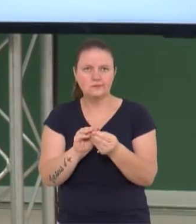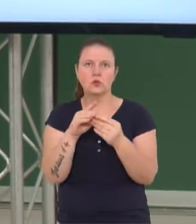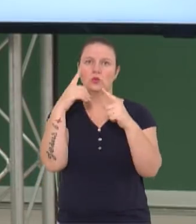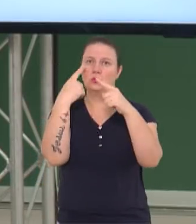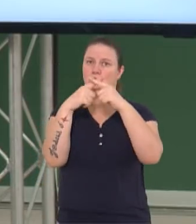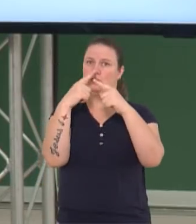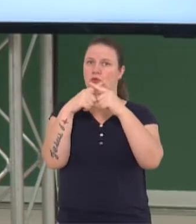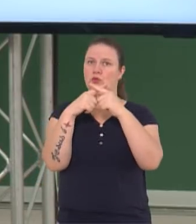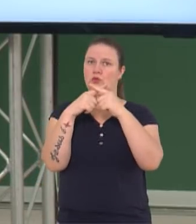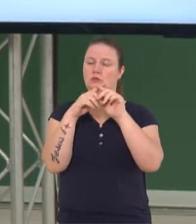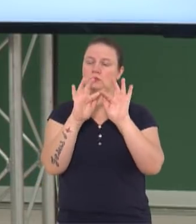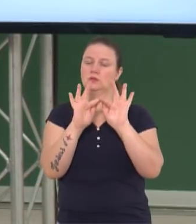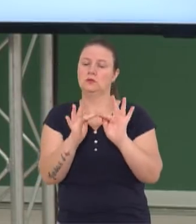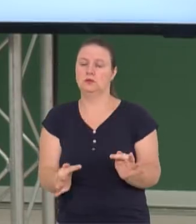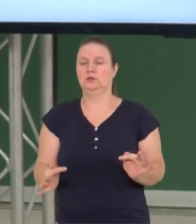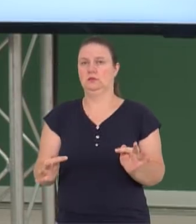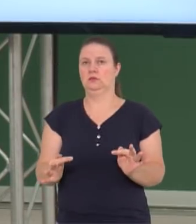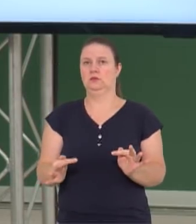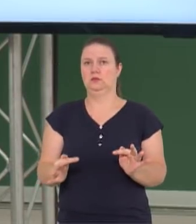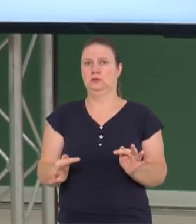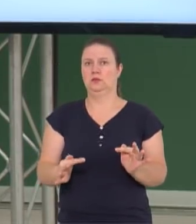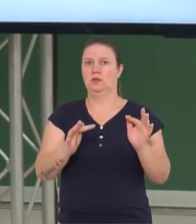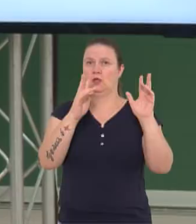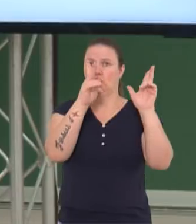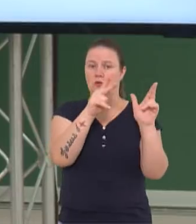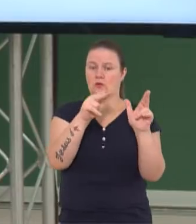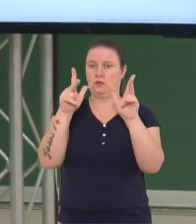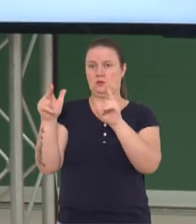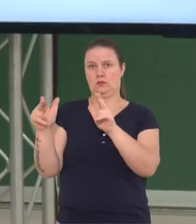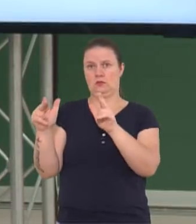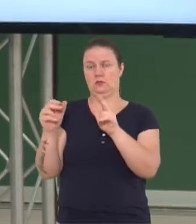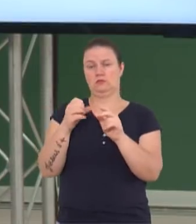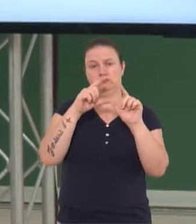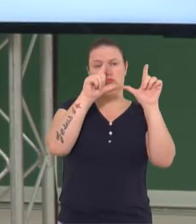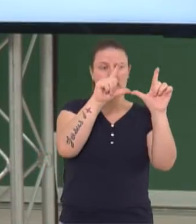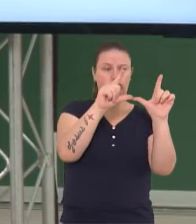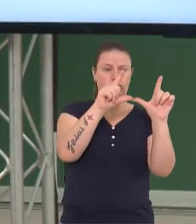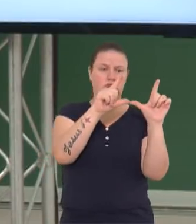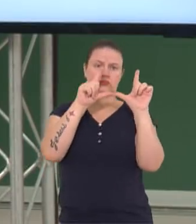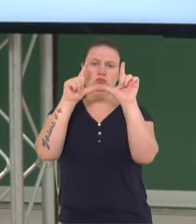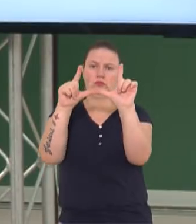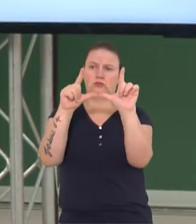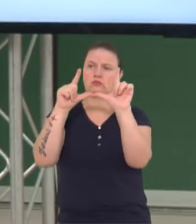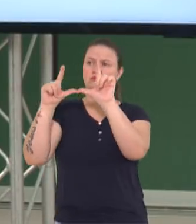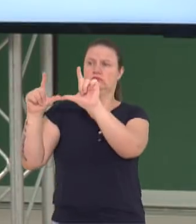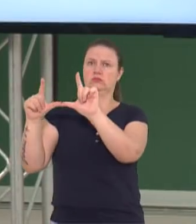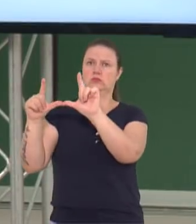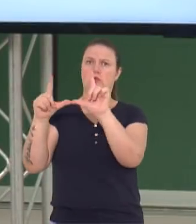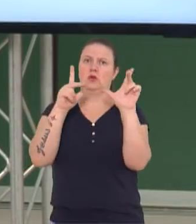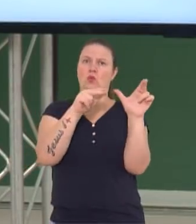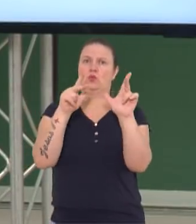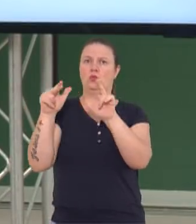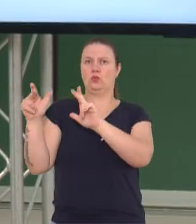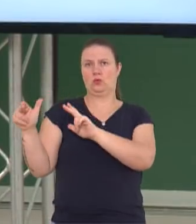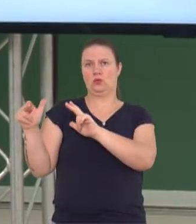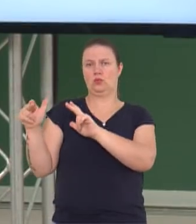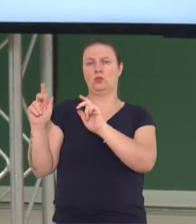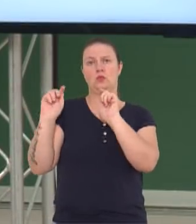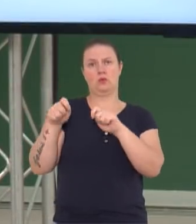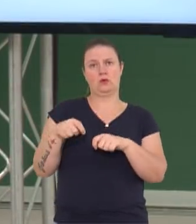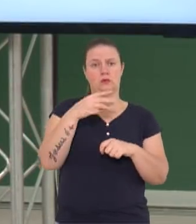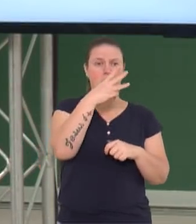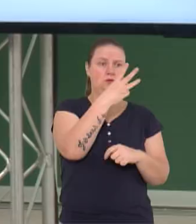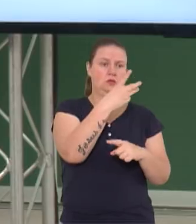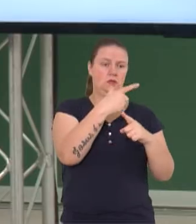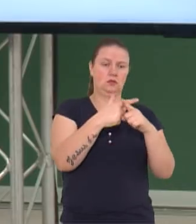a escrita de parcelas iguais. Se eu tenho 3 parcelas com 18 mil, eu posso escrever como sendo 3